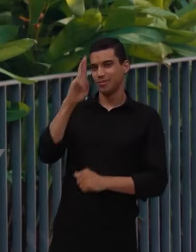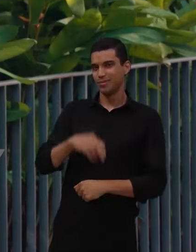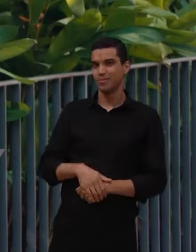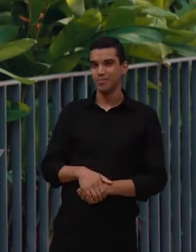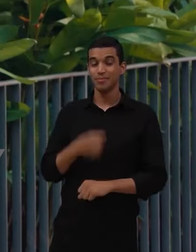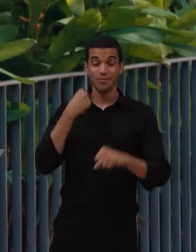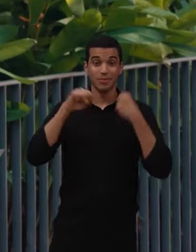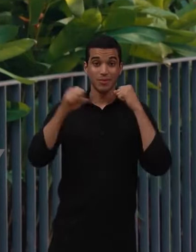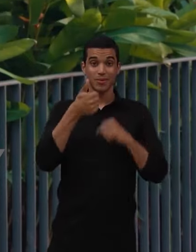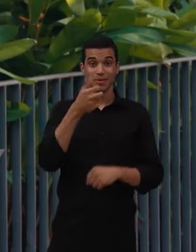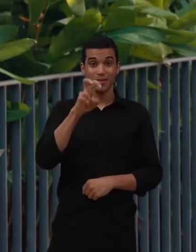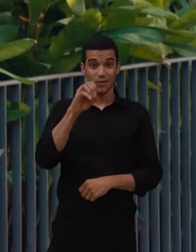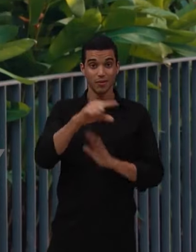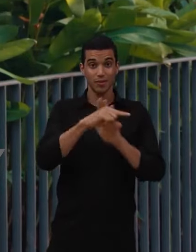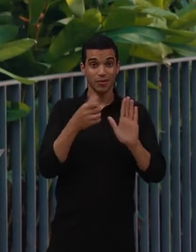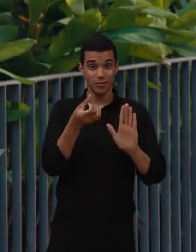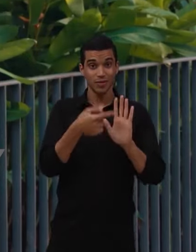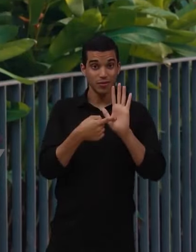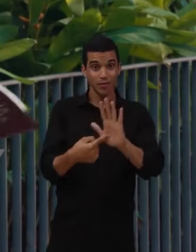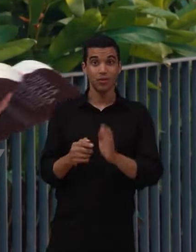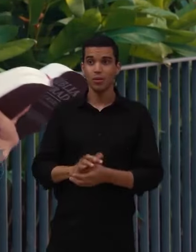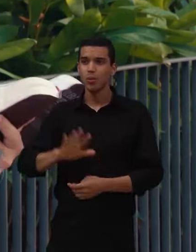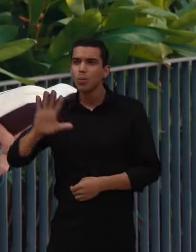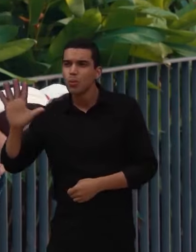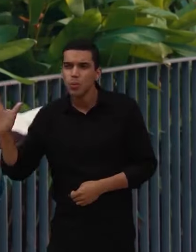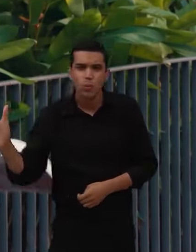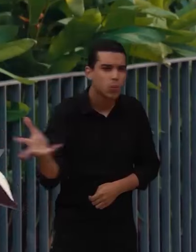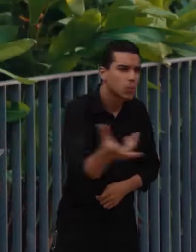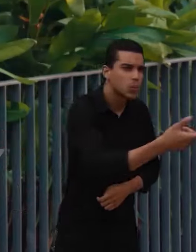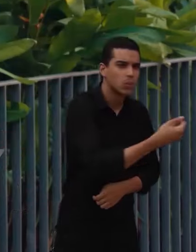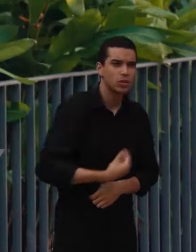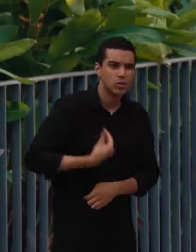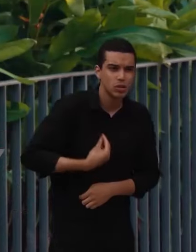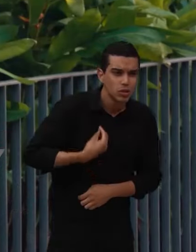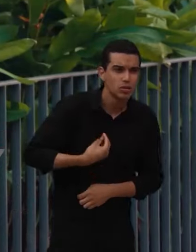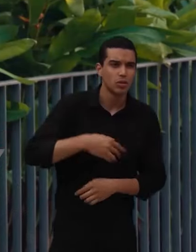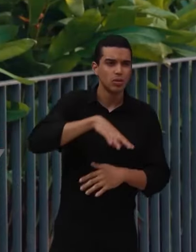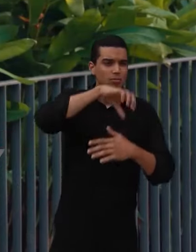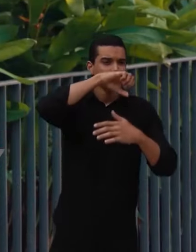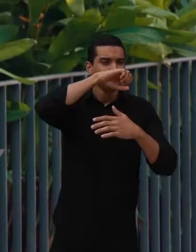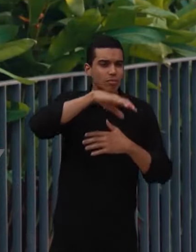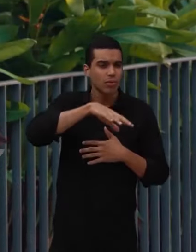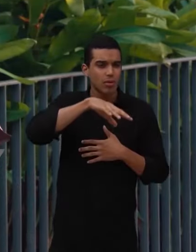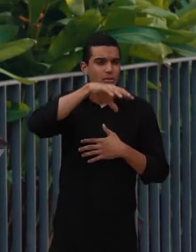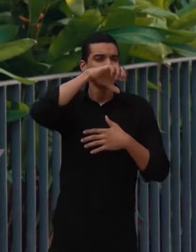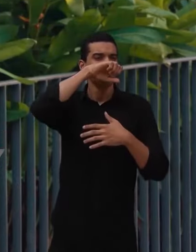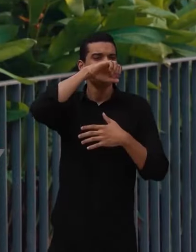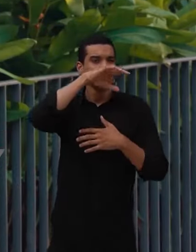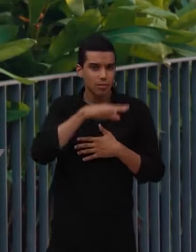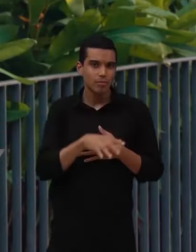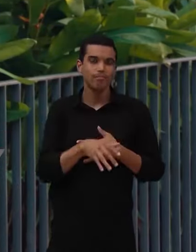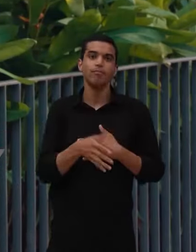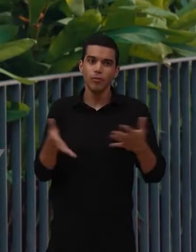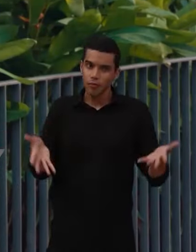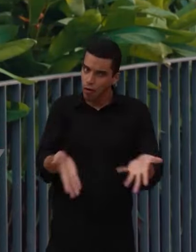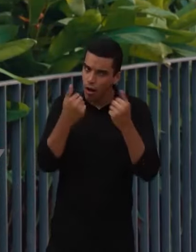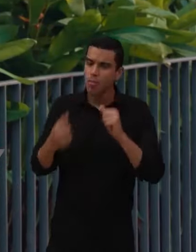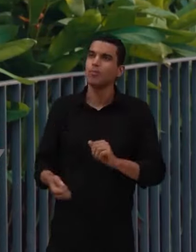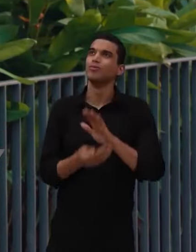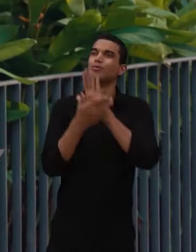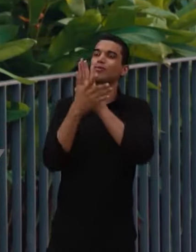Apocalipse, as Escrituras nos diz que todos receberam fôlego. Você recebeu fôlego de